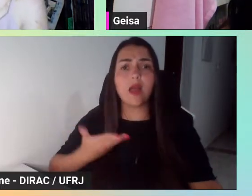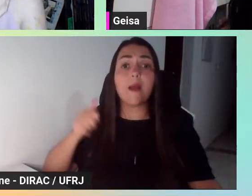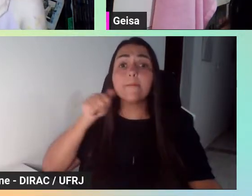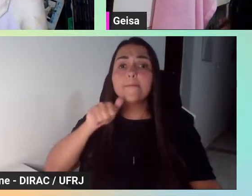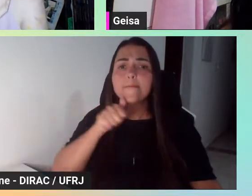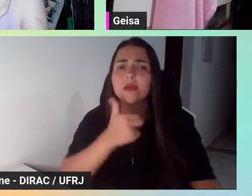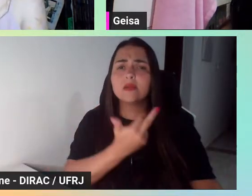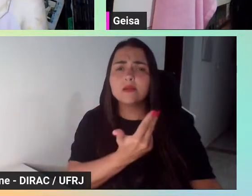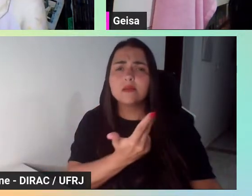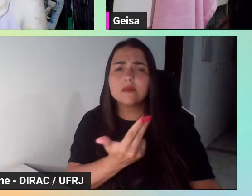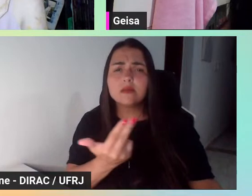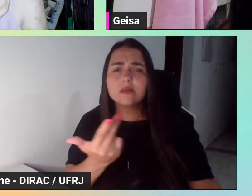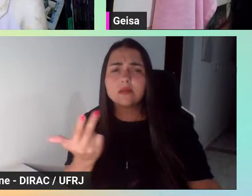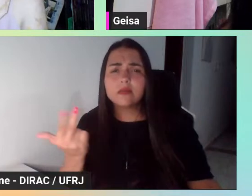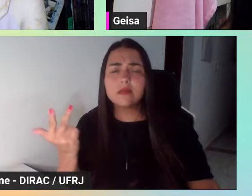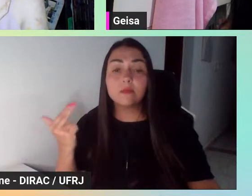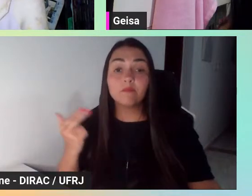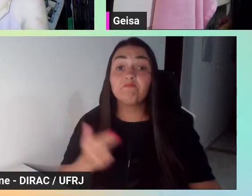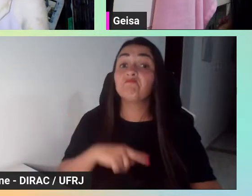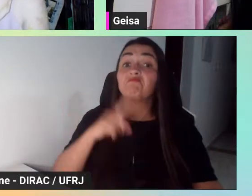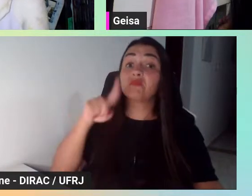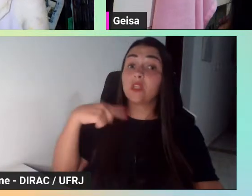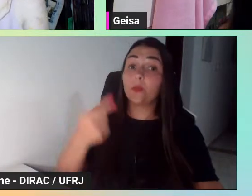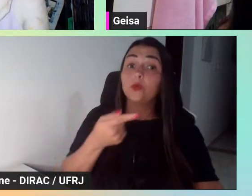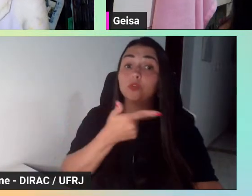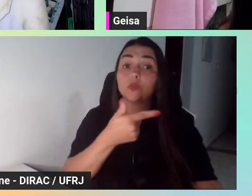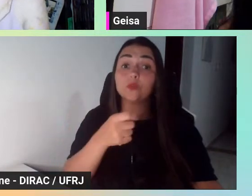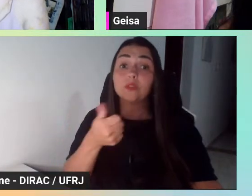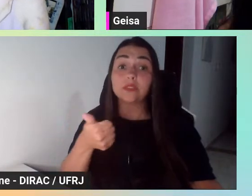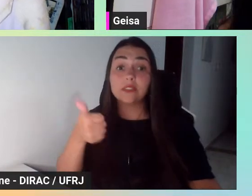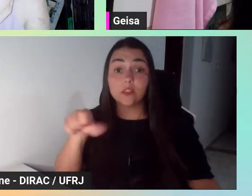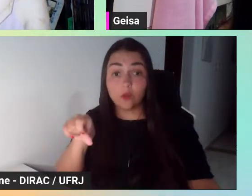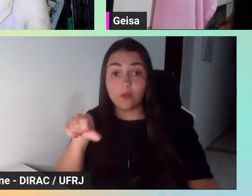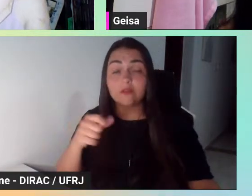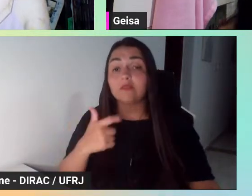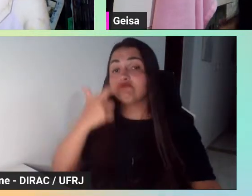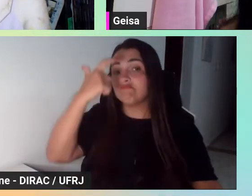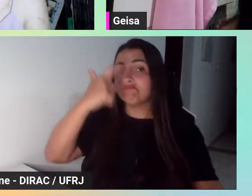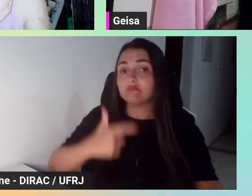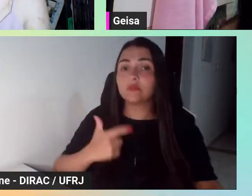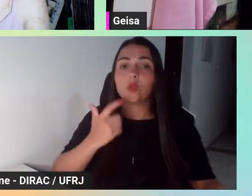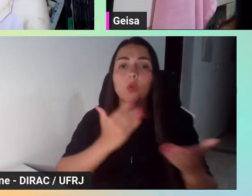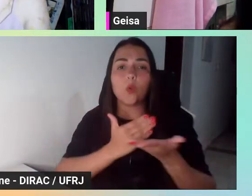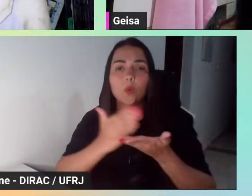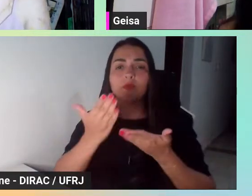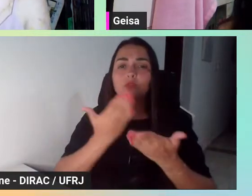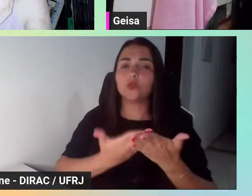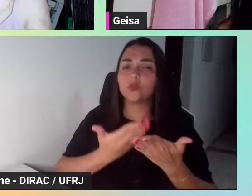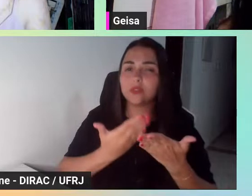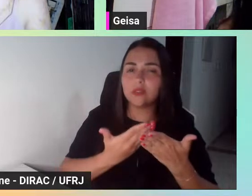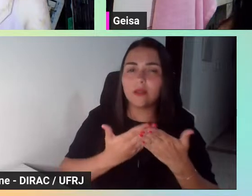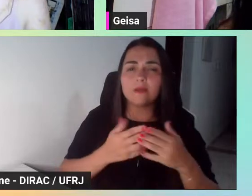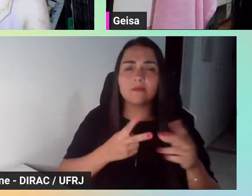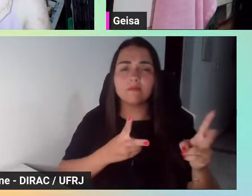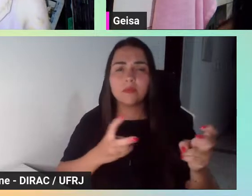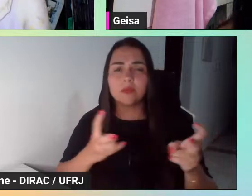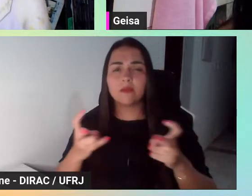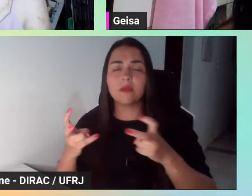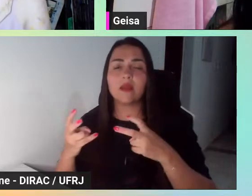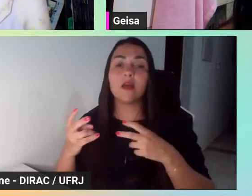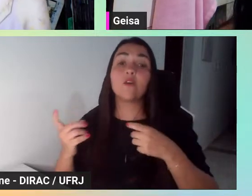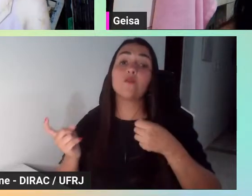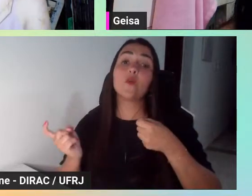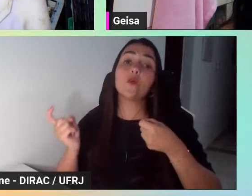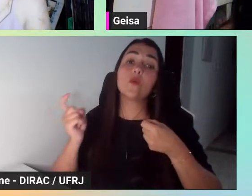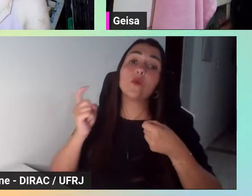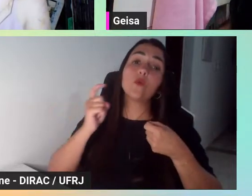E aí, depois, 2019, eu comecei a estudar um pouco mais, a começar a reentrar no mundo